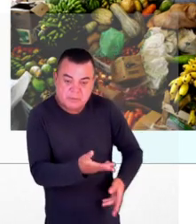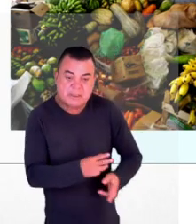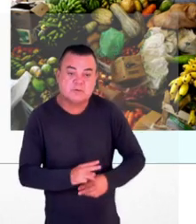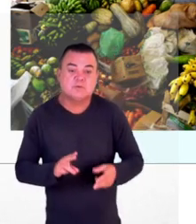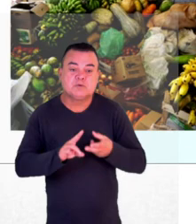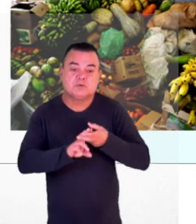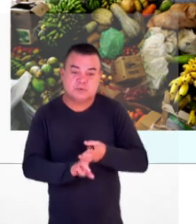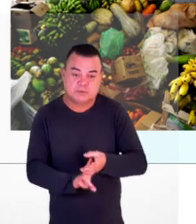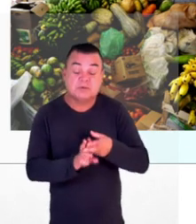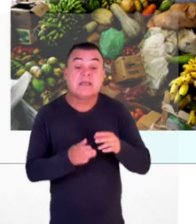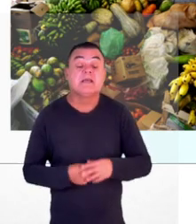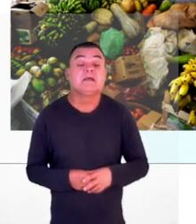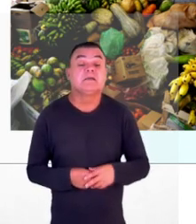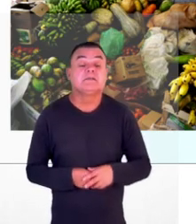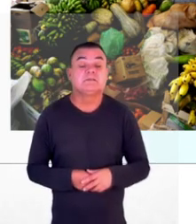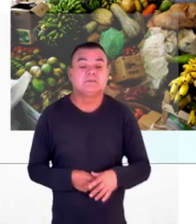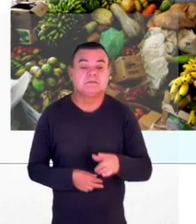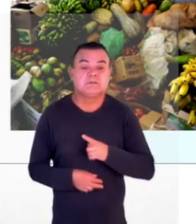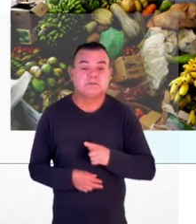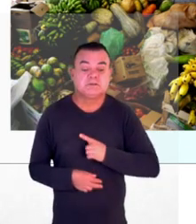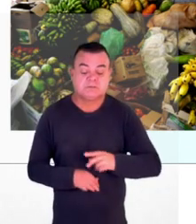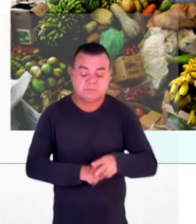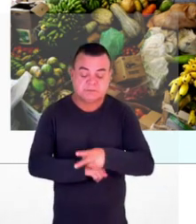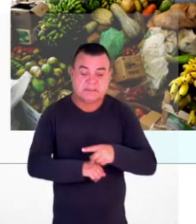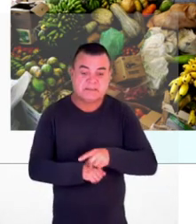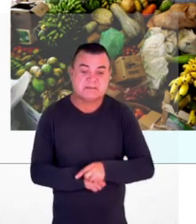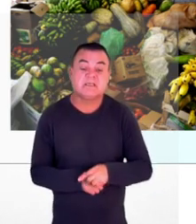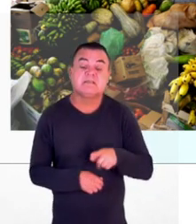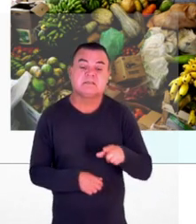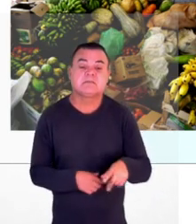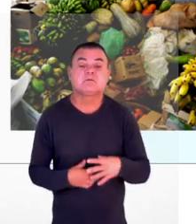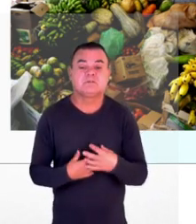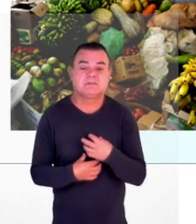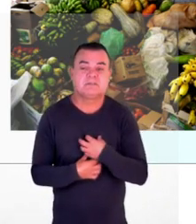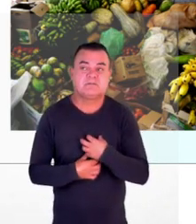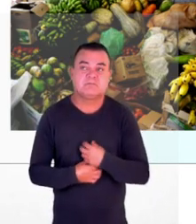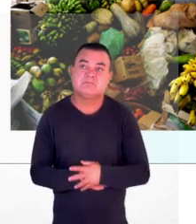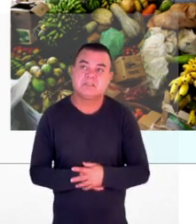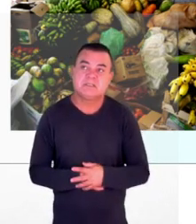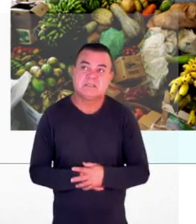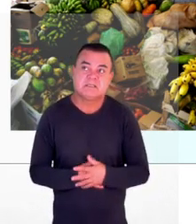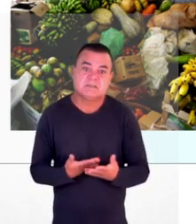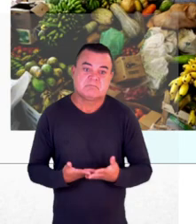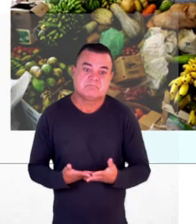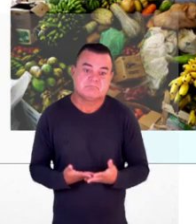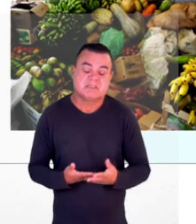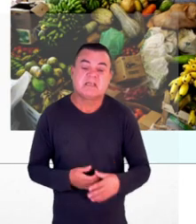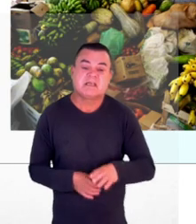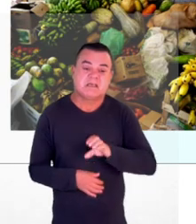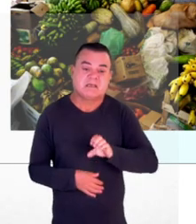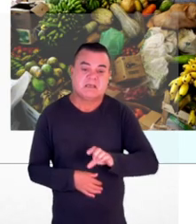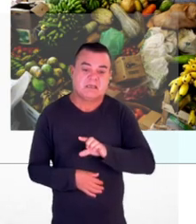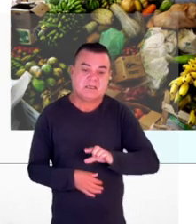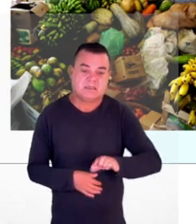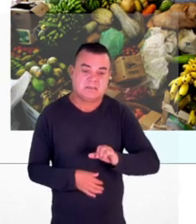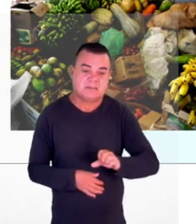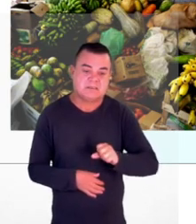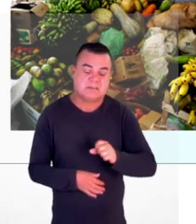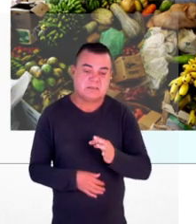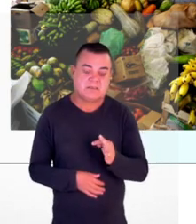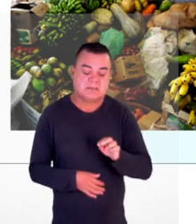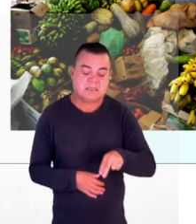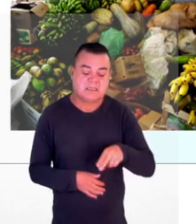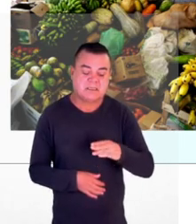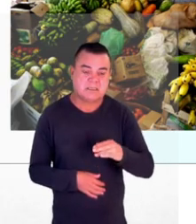tinha no país eh essa condição existencial né né de humanidade de alimentação eh garantida